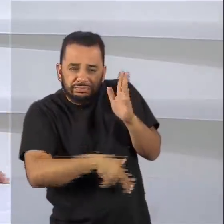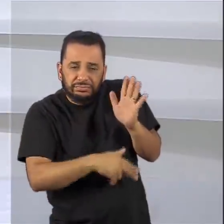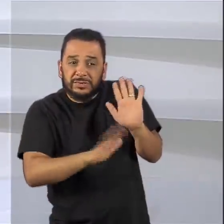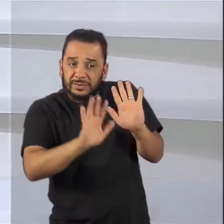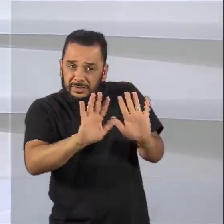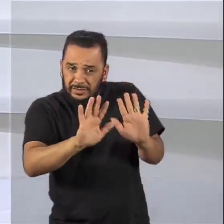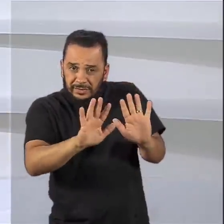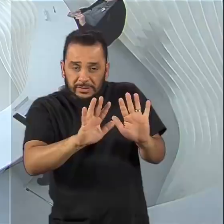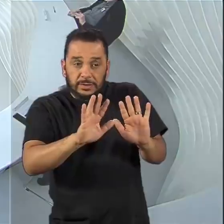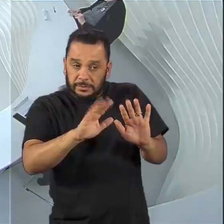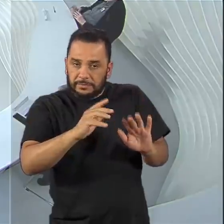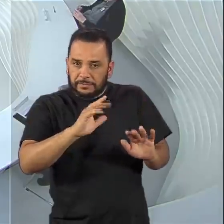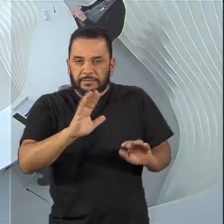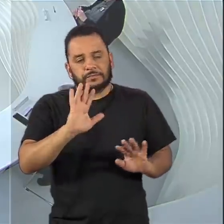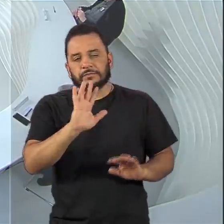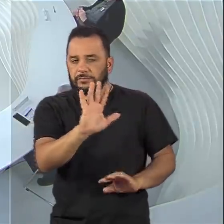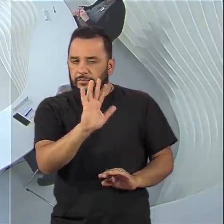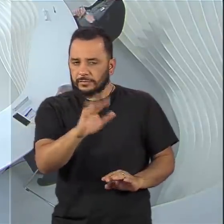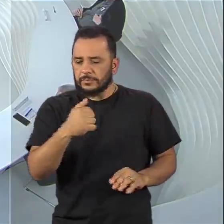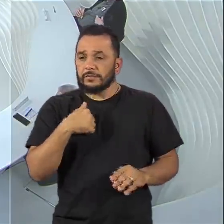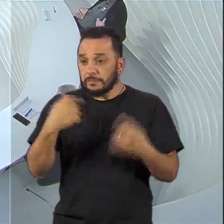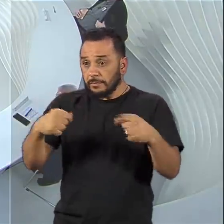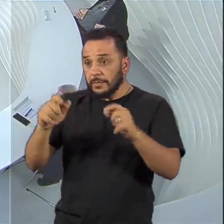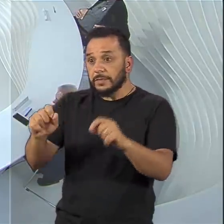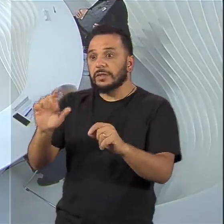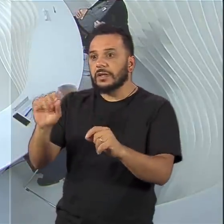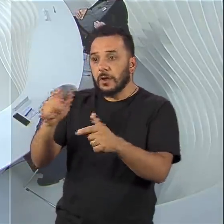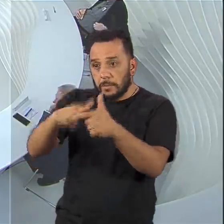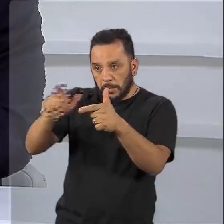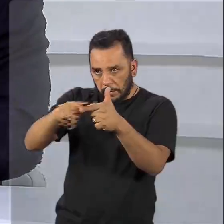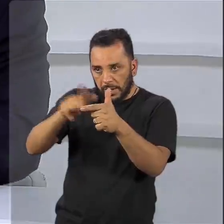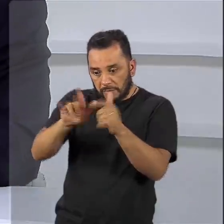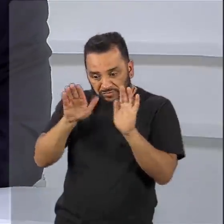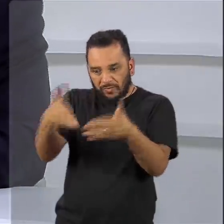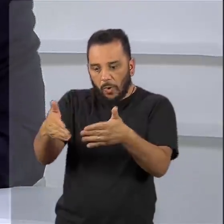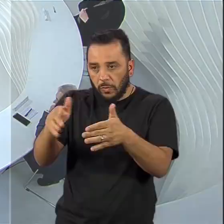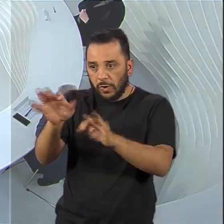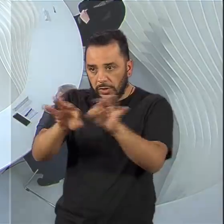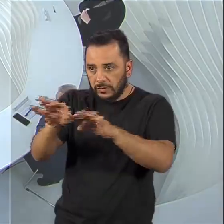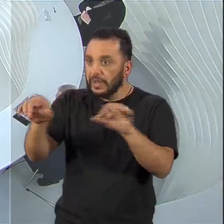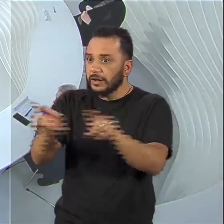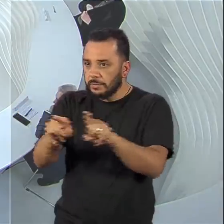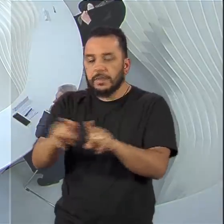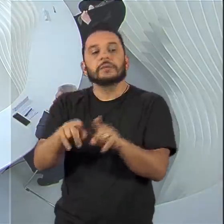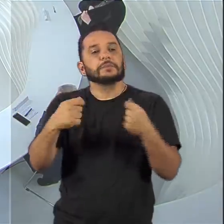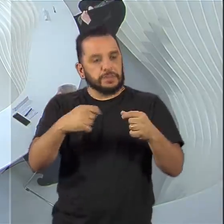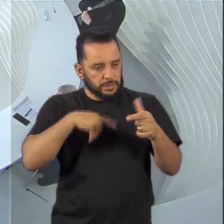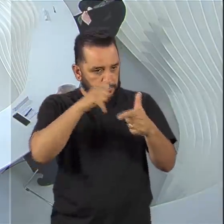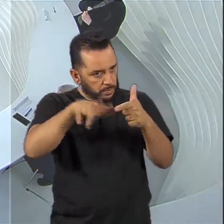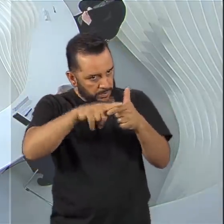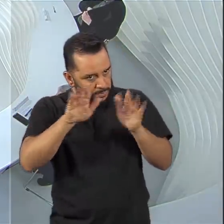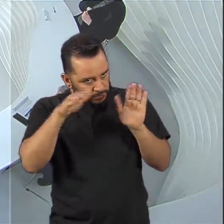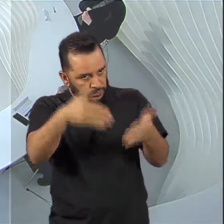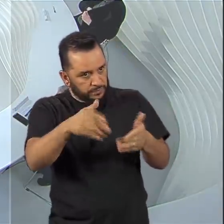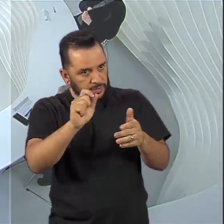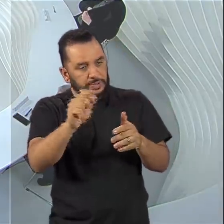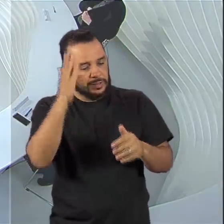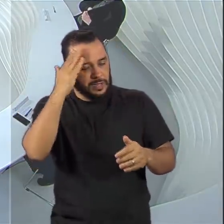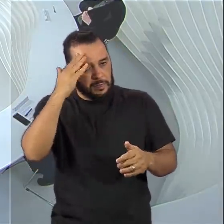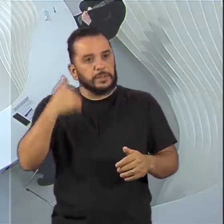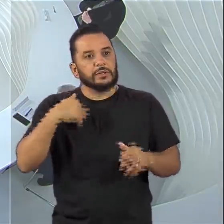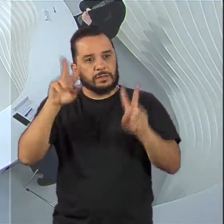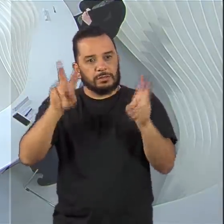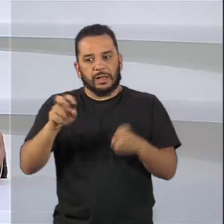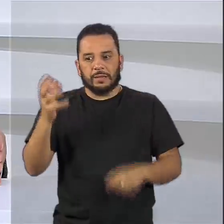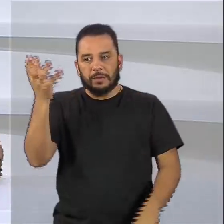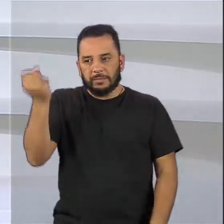a questão tributária, sim. Mas você precisa, de qualquer maneira, atacar esse problema também. Agora, você vai precisar atacar, é a questão da Previdência, e a